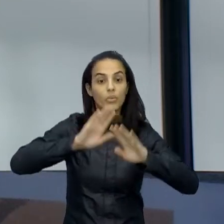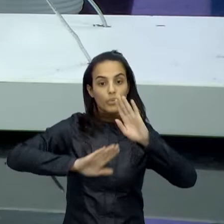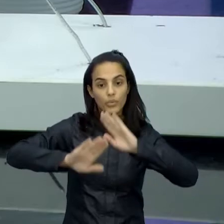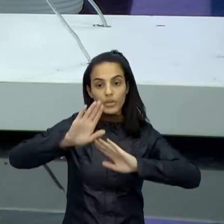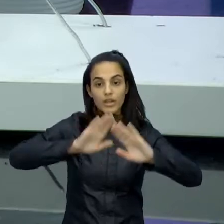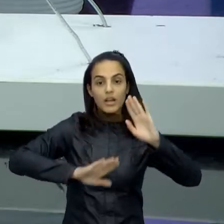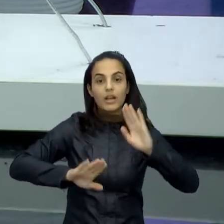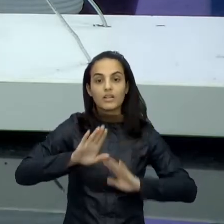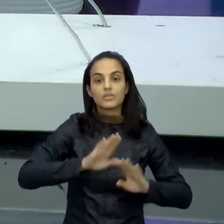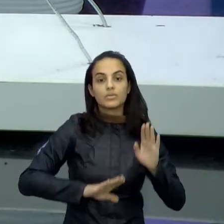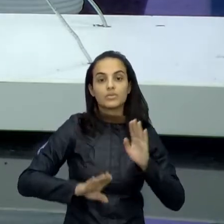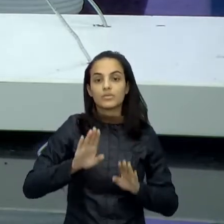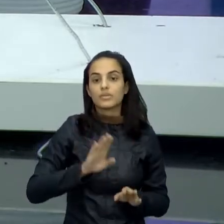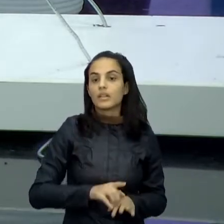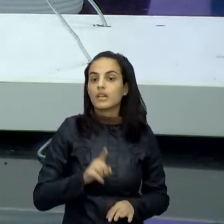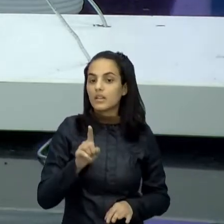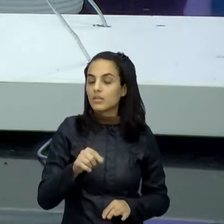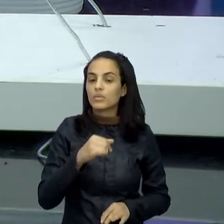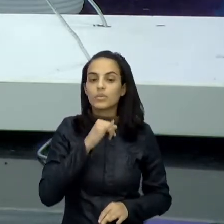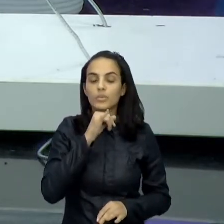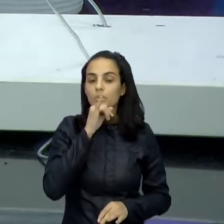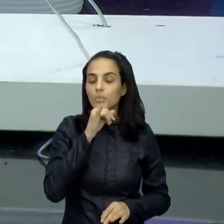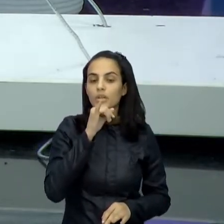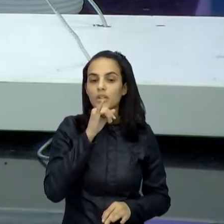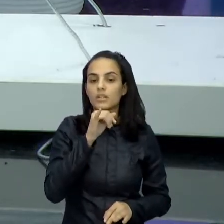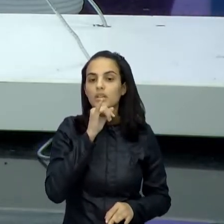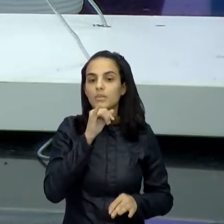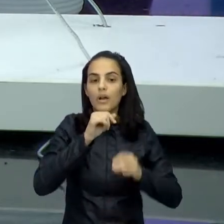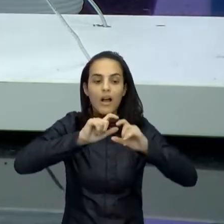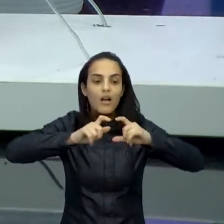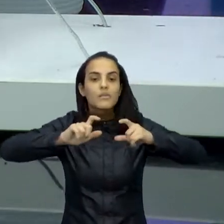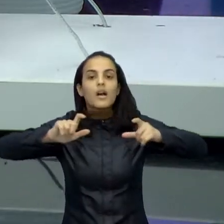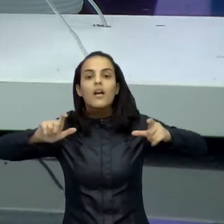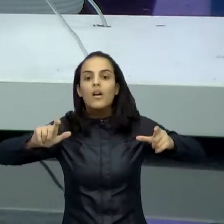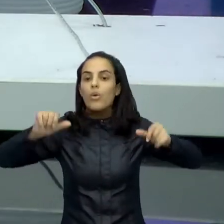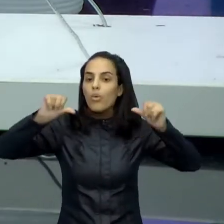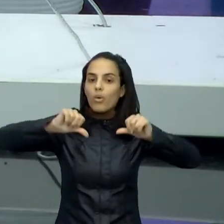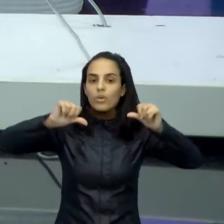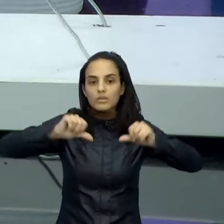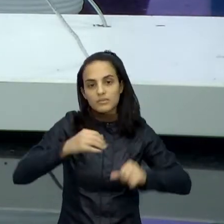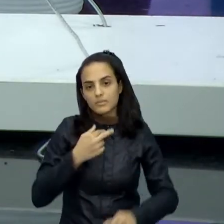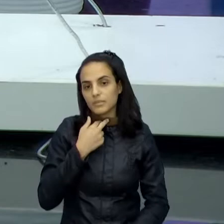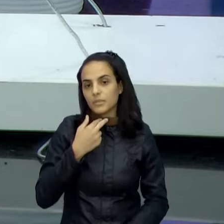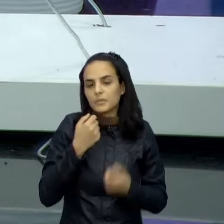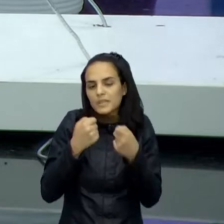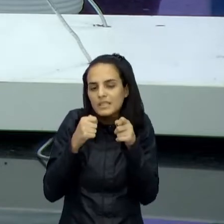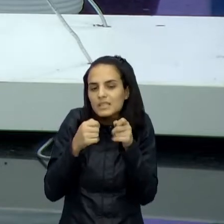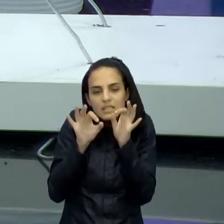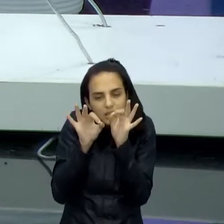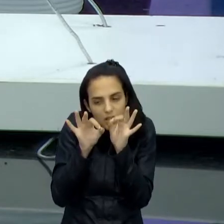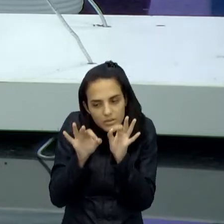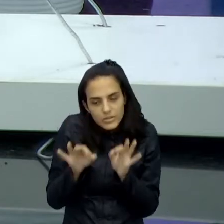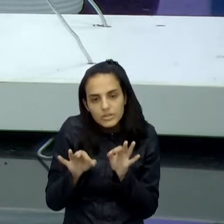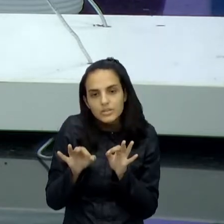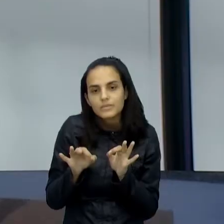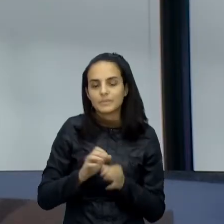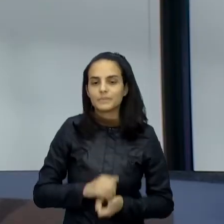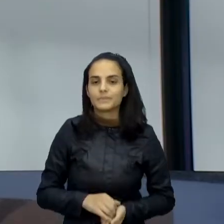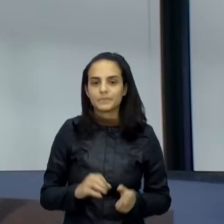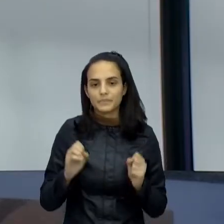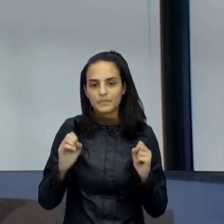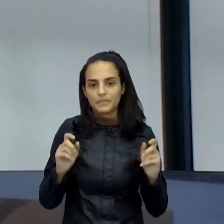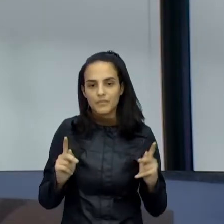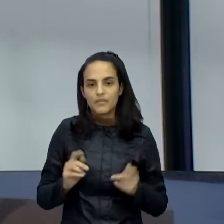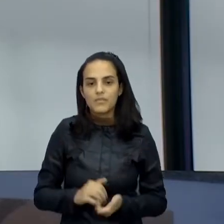este furo central, ele também não pode ficar muito esgarçado, muito, né, ruim. Você tem que deixar ele bem redondinho para ele não ficar balançando,